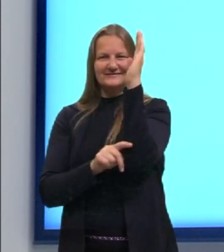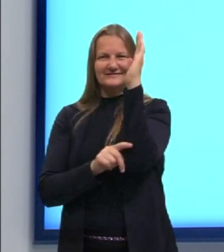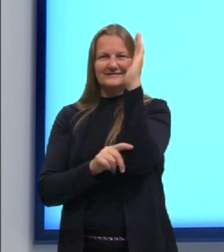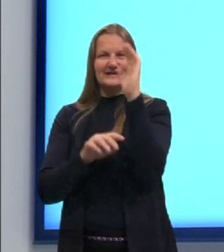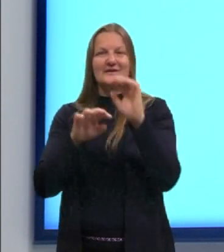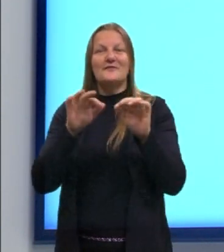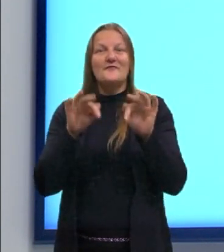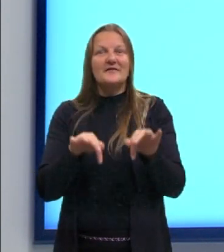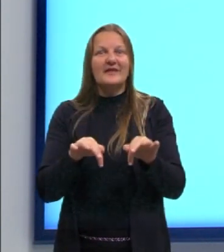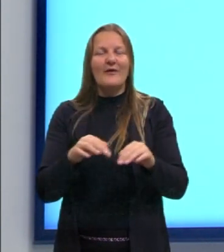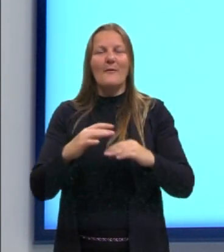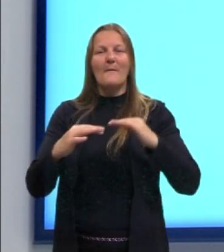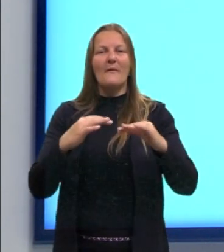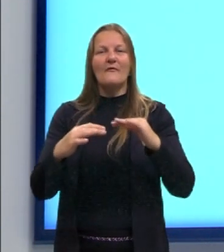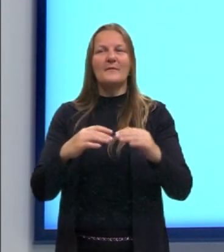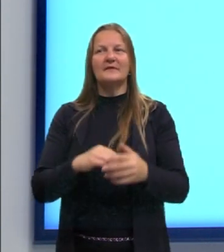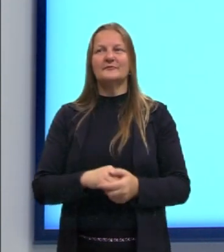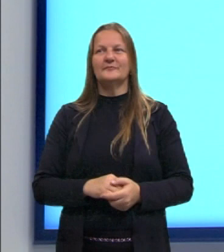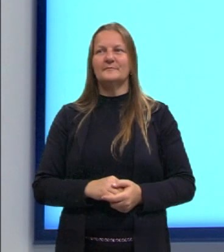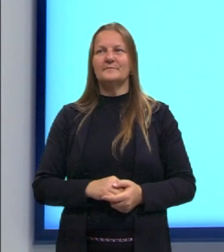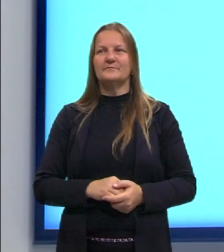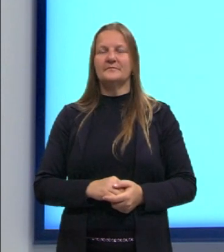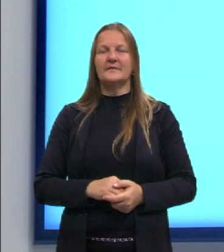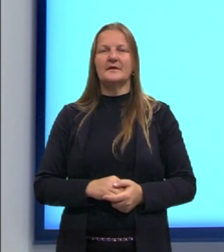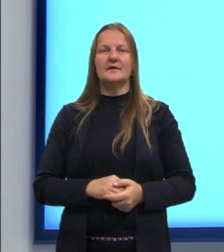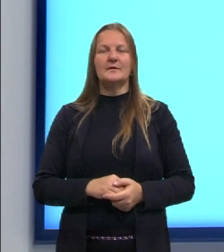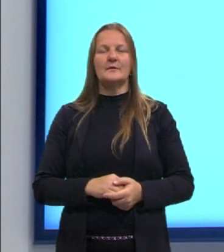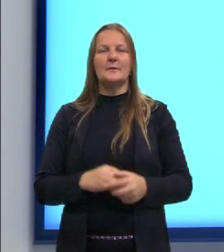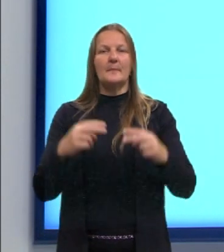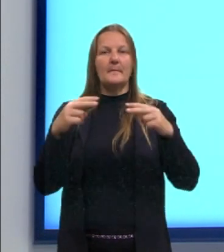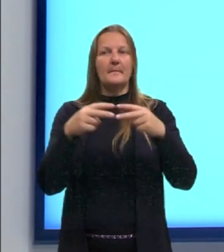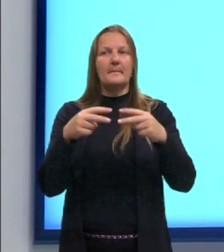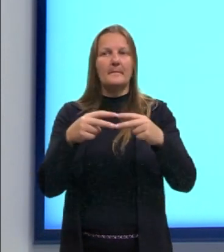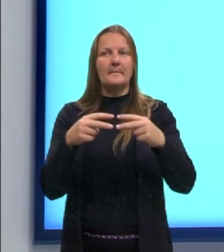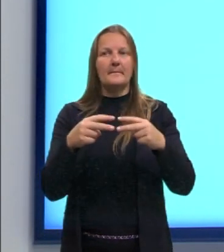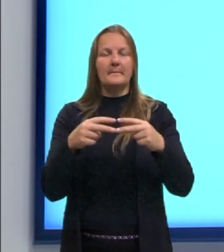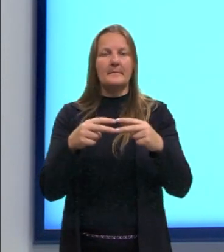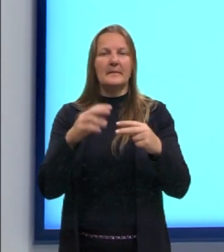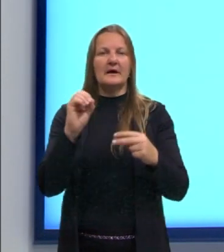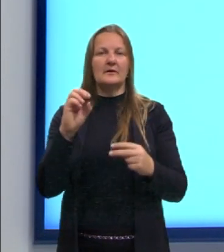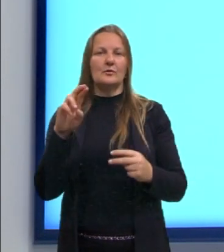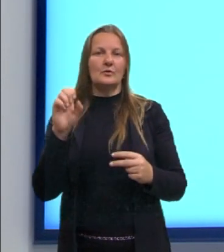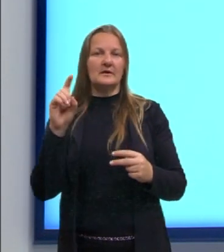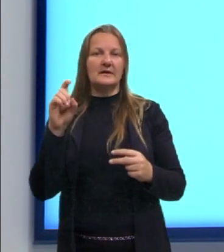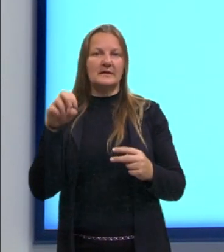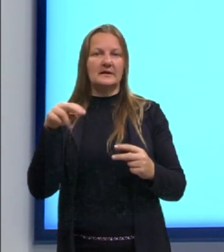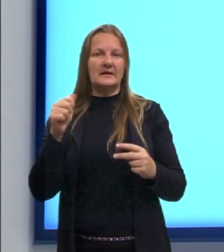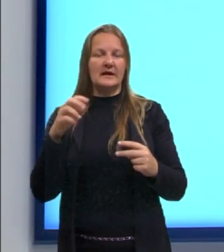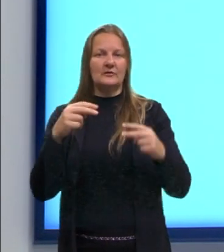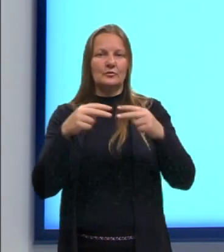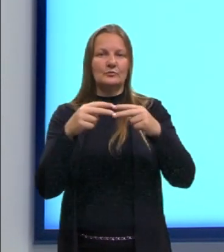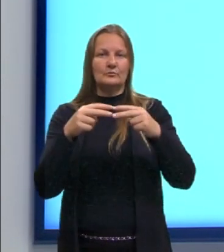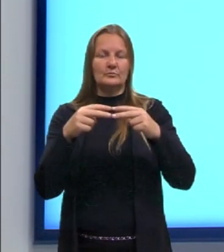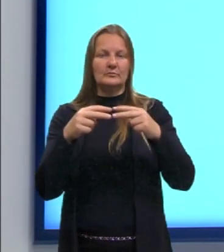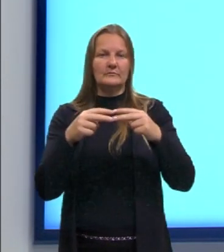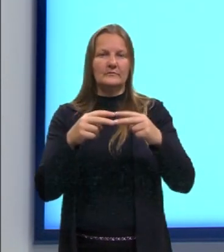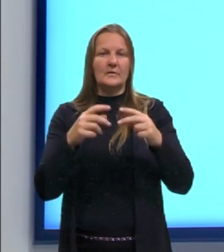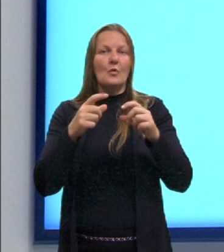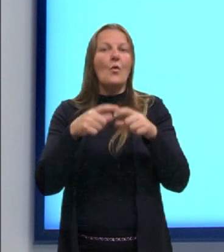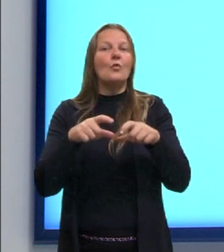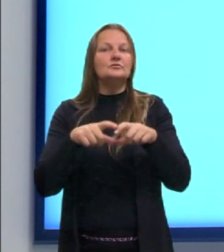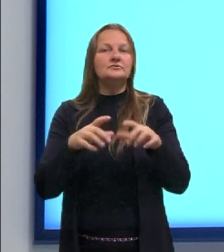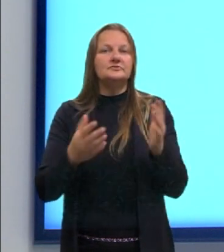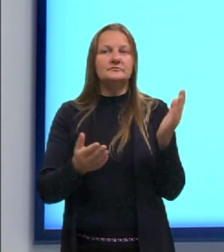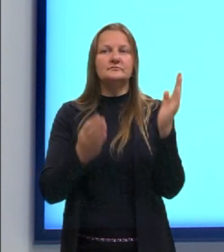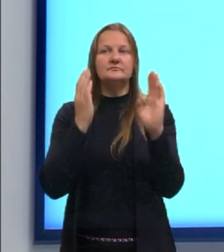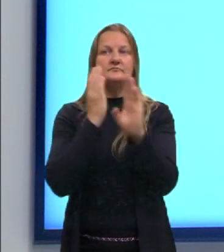dele. Como que eu descubro o par ordenado? Porque eu quero marcar nas alternativas, né? O par ordenado, a posição que ele